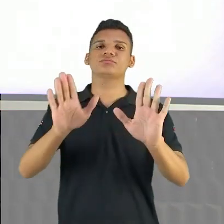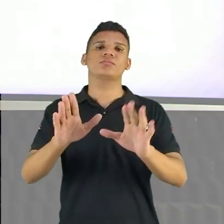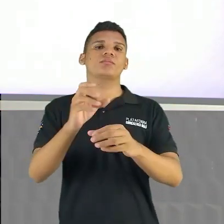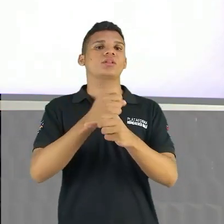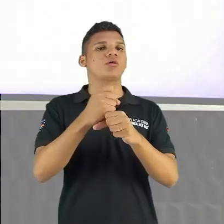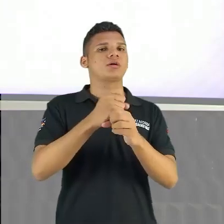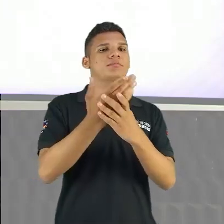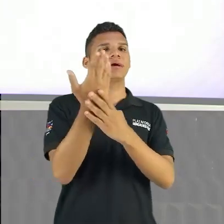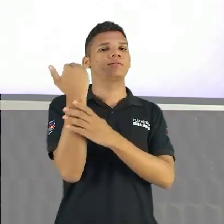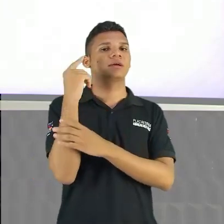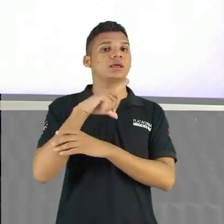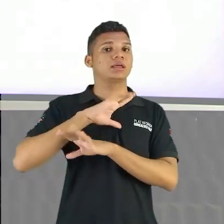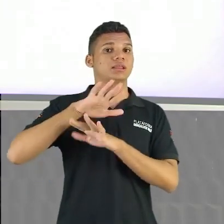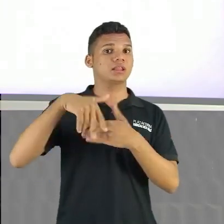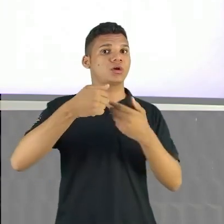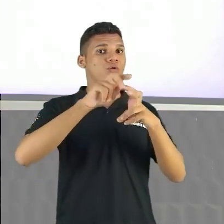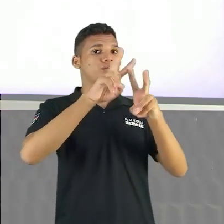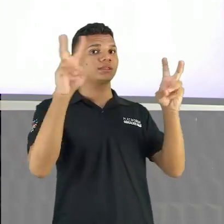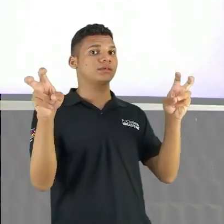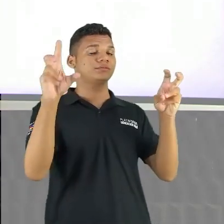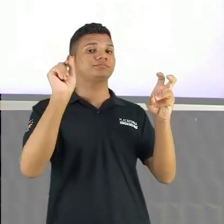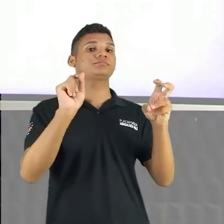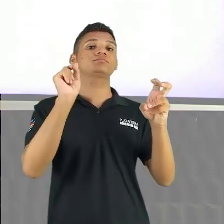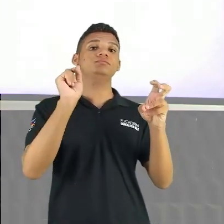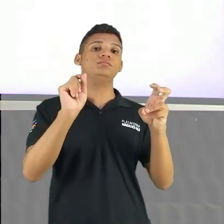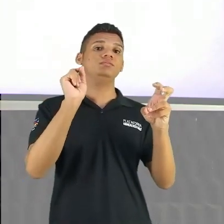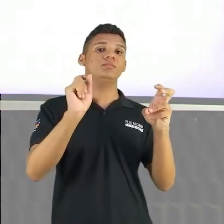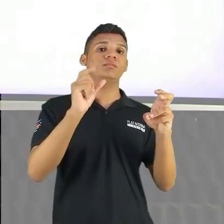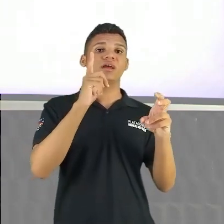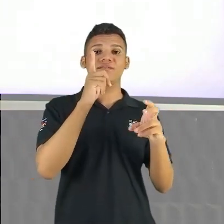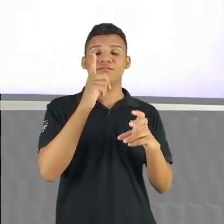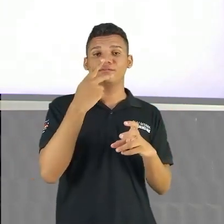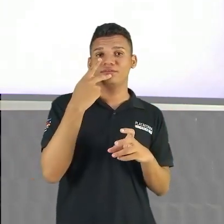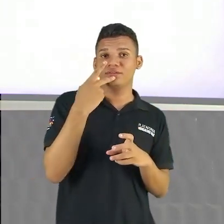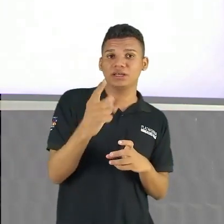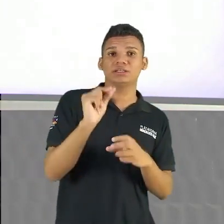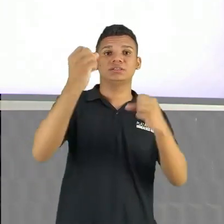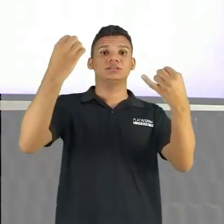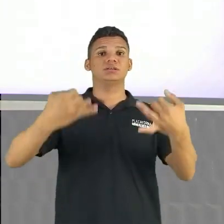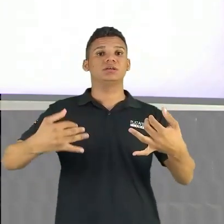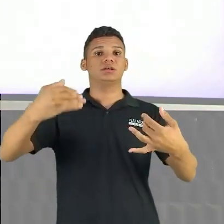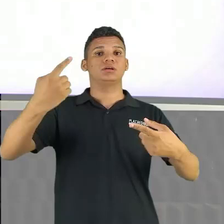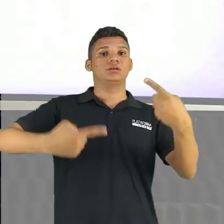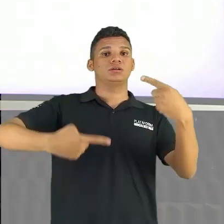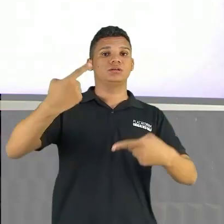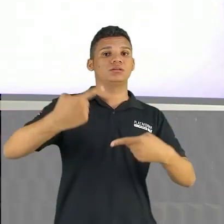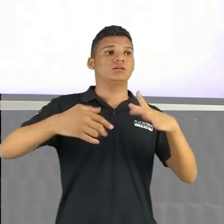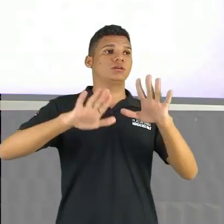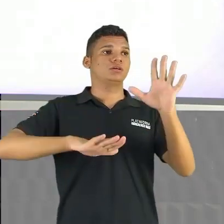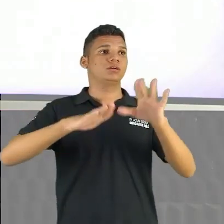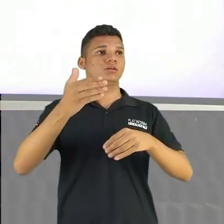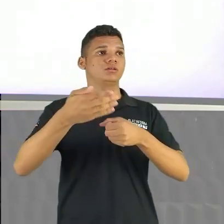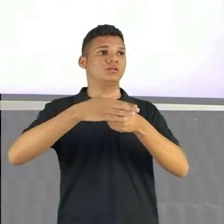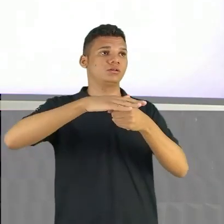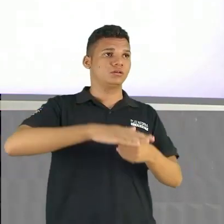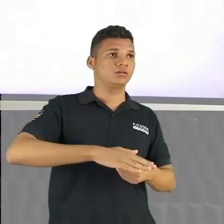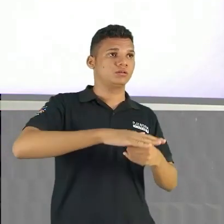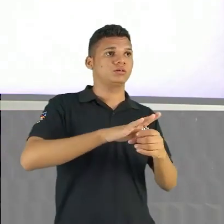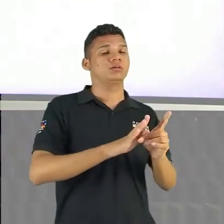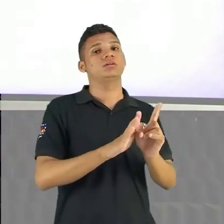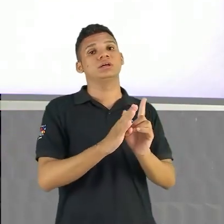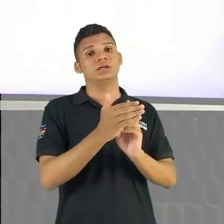passado o tema da redação era sobre os desafios do combate à invisibilidade do trabalho de